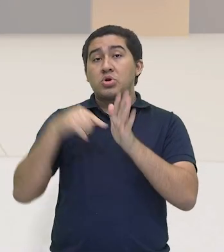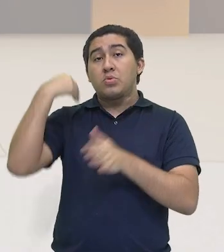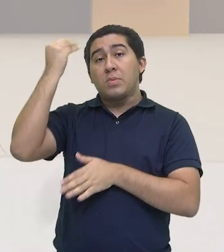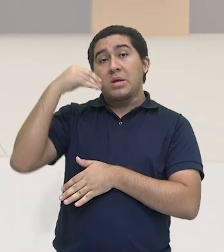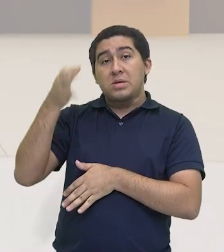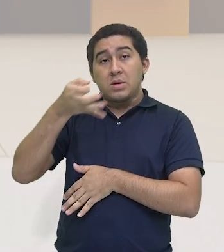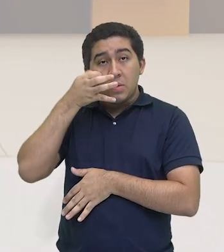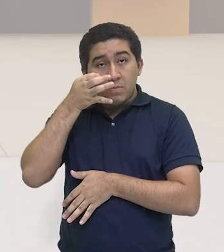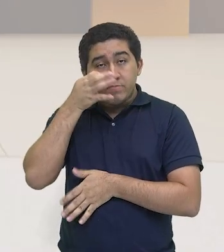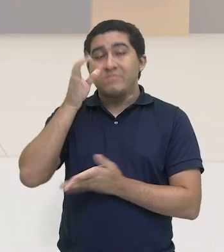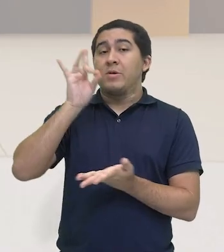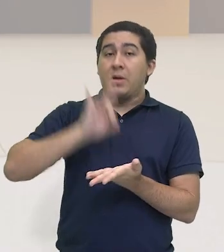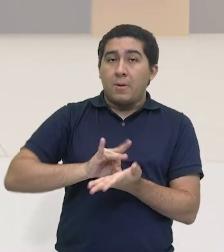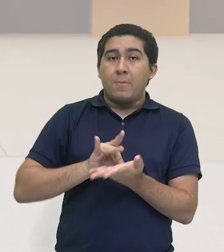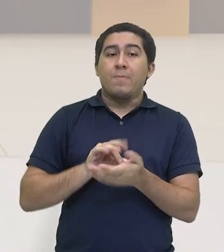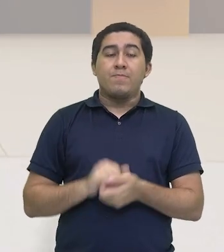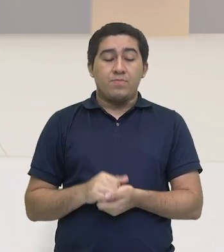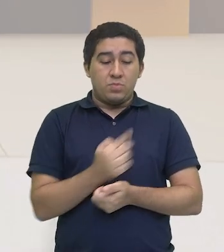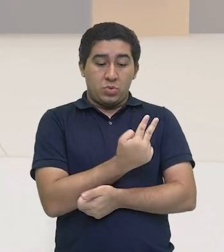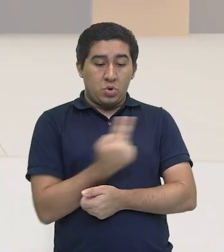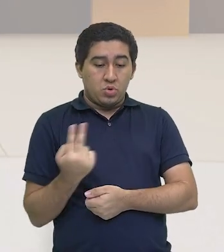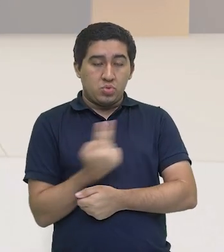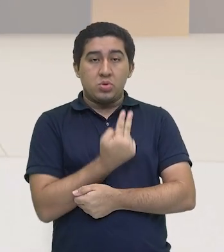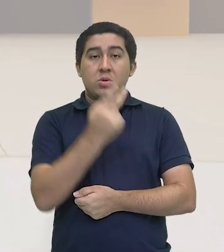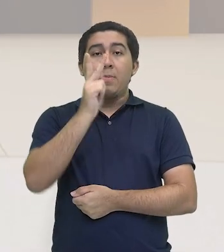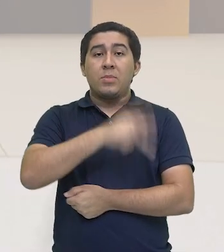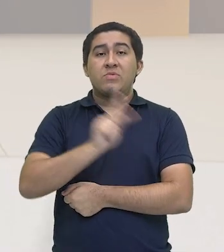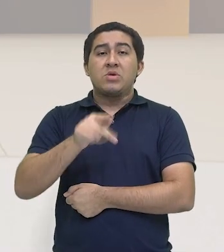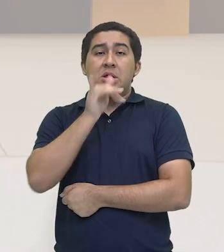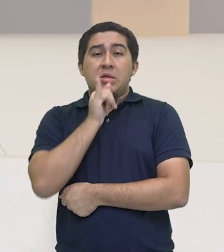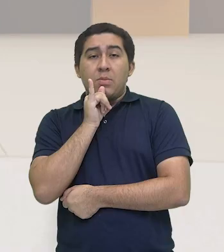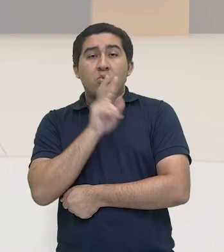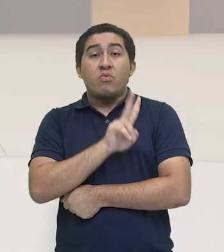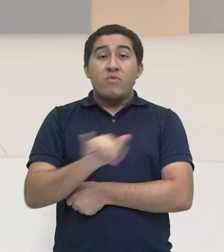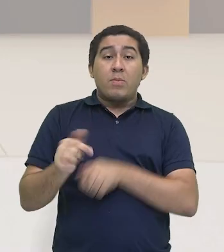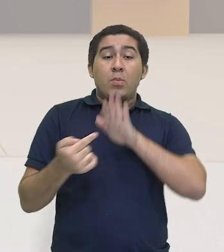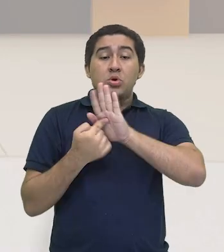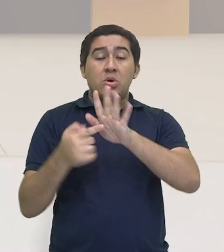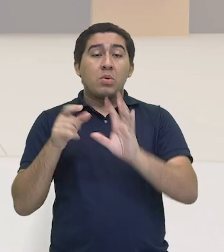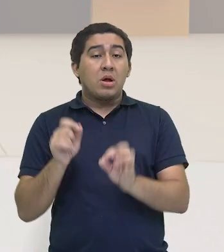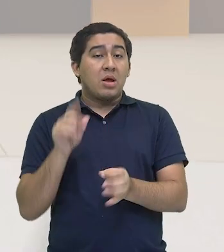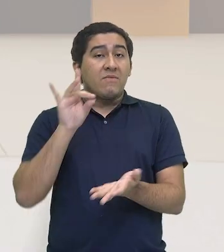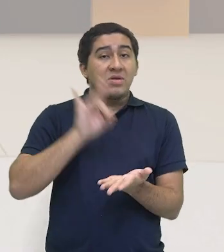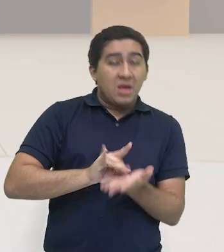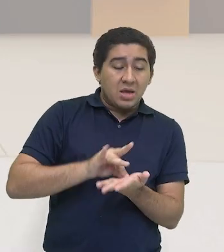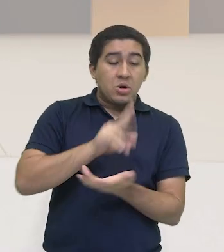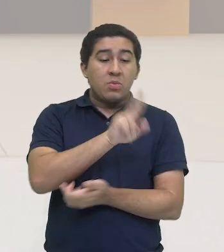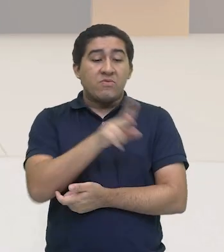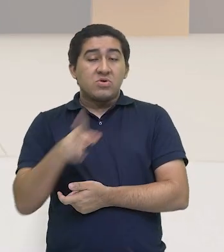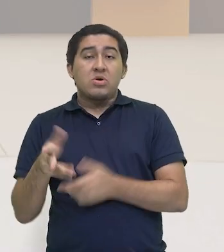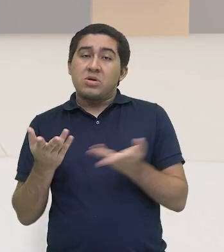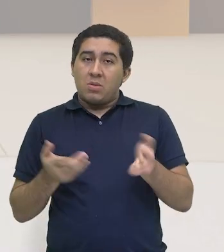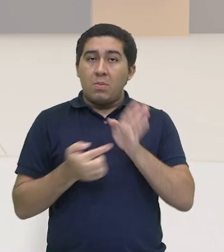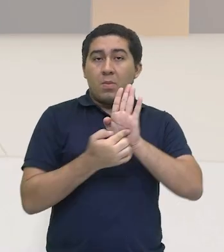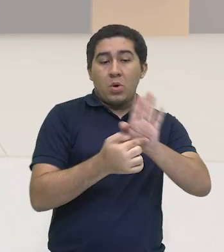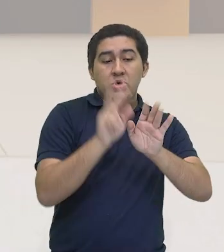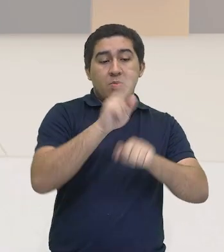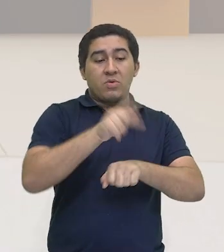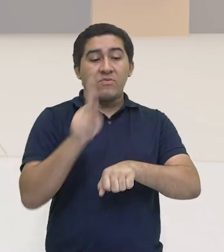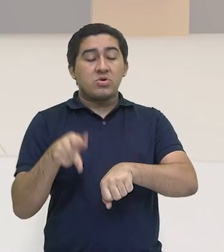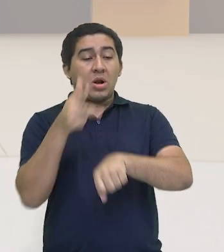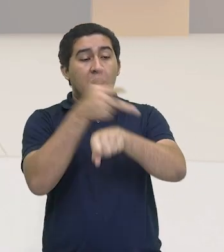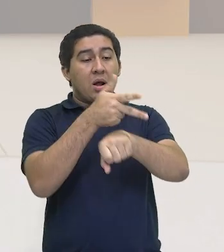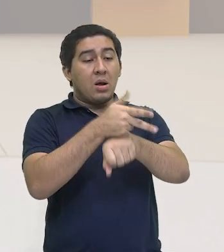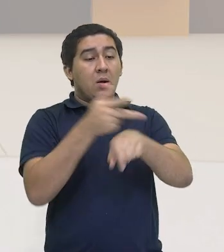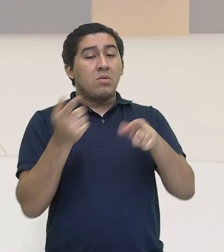professora Cláudia é professora, eu também sou professora, vamos mostrar a realidade dos professores. Aí filma a professora ministrando aula, filma a professora